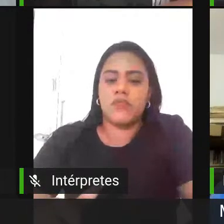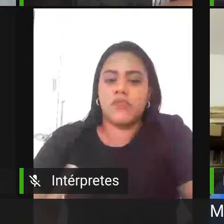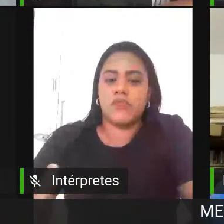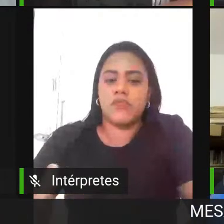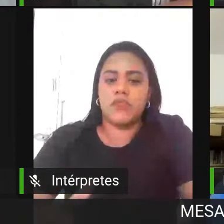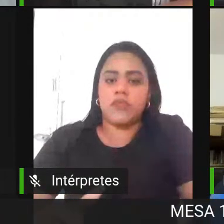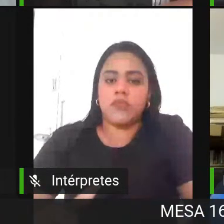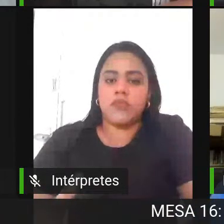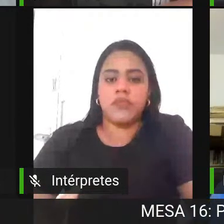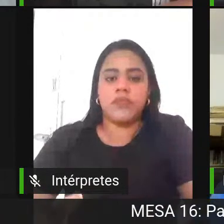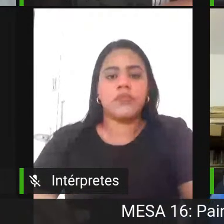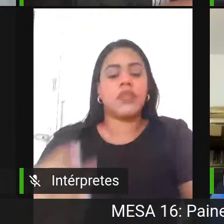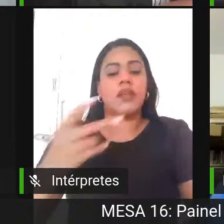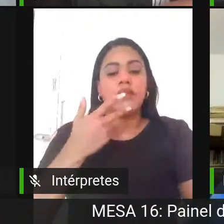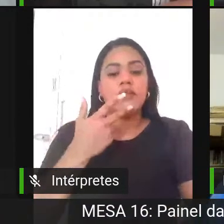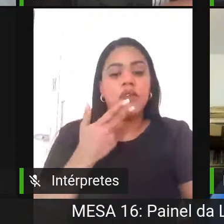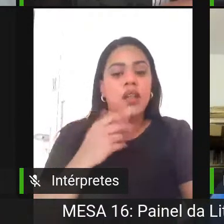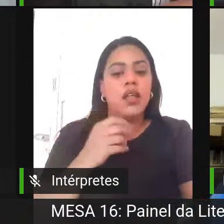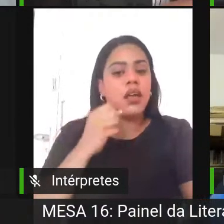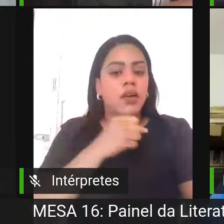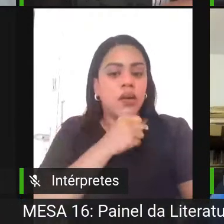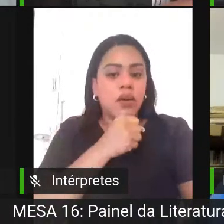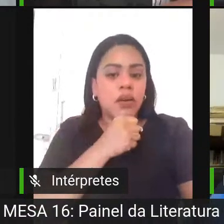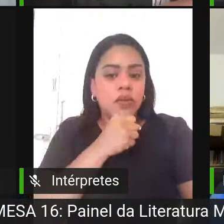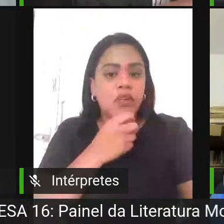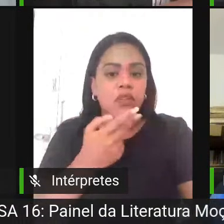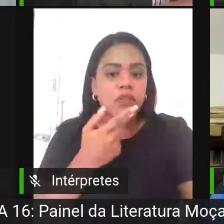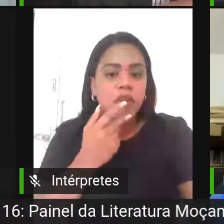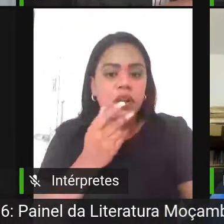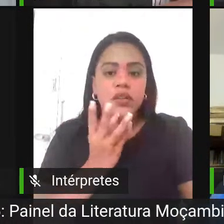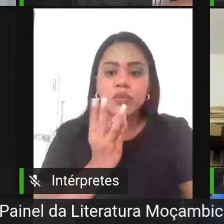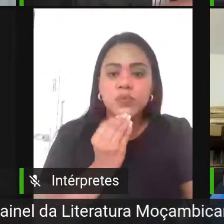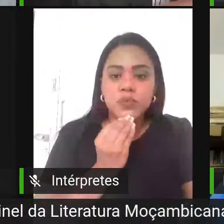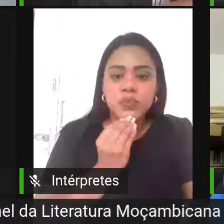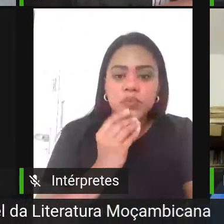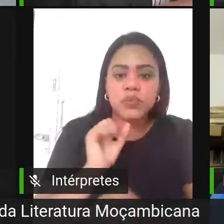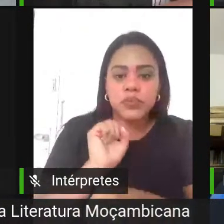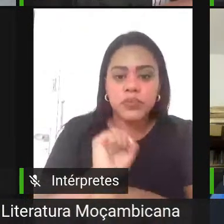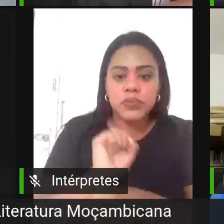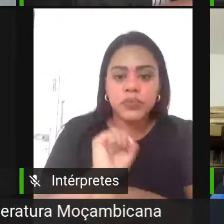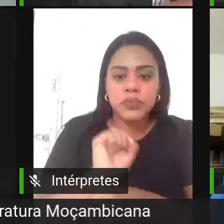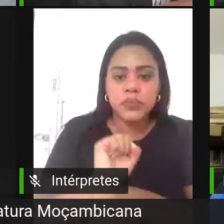falar, para não criar ruído. Pronto, mas tu consegues me ouvir, Eliana?